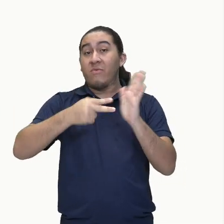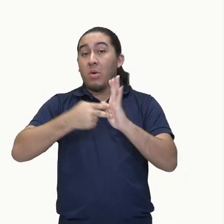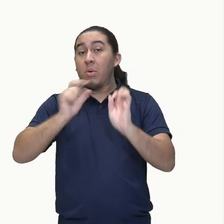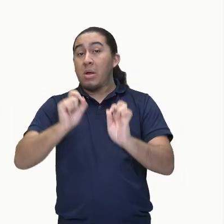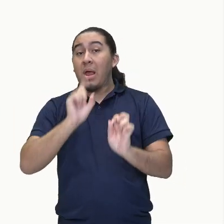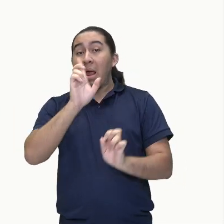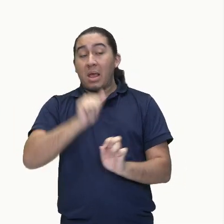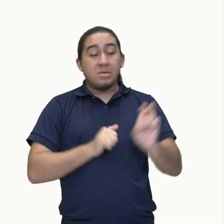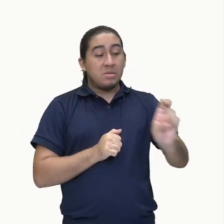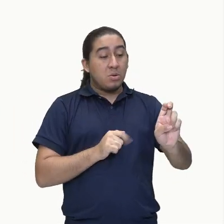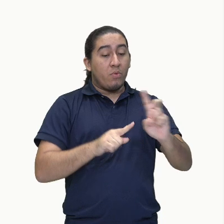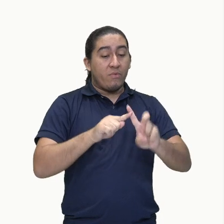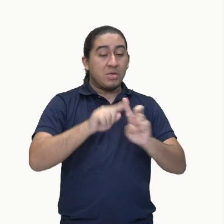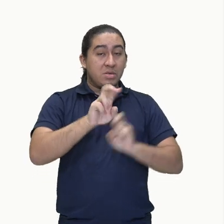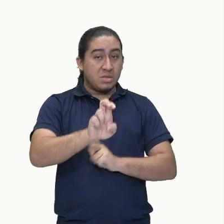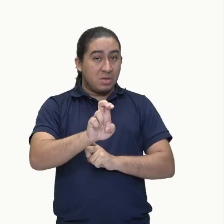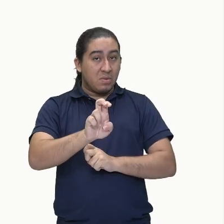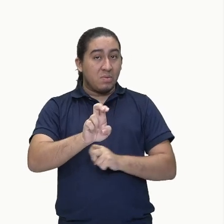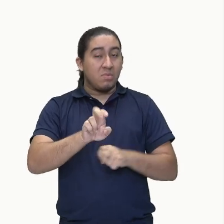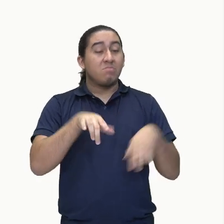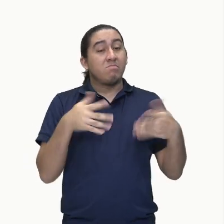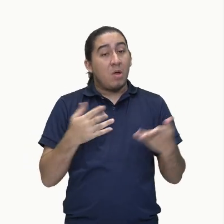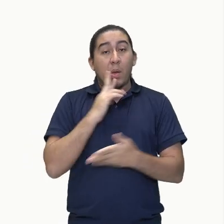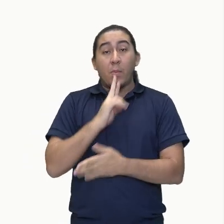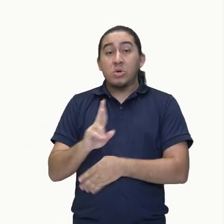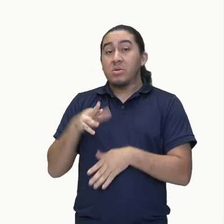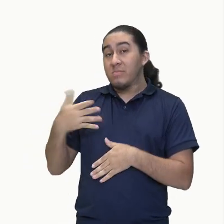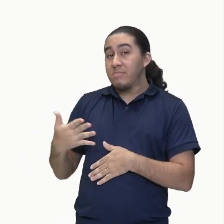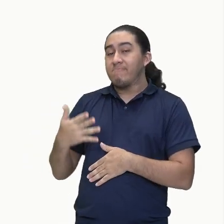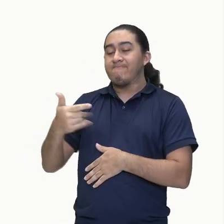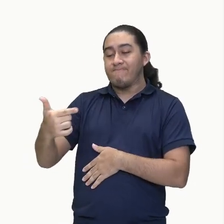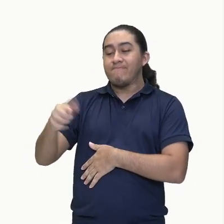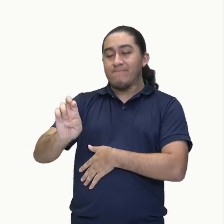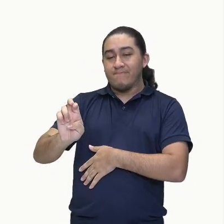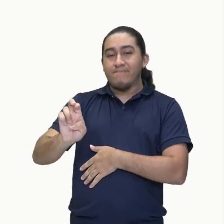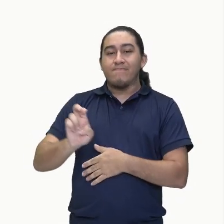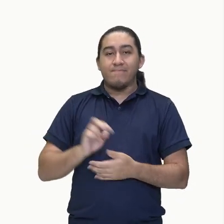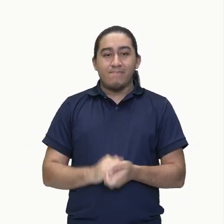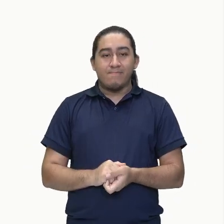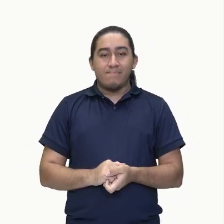5 por 5. E 5 vezes 5 é 25.